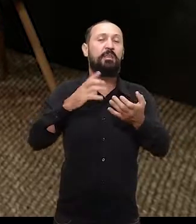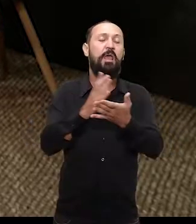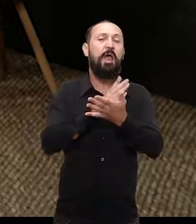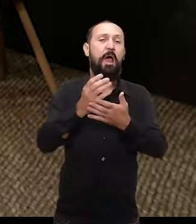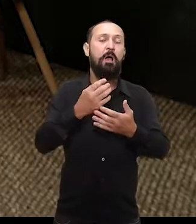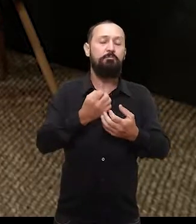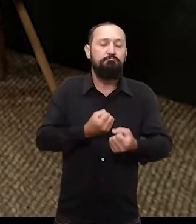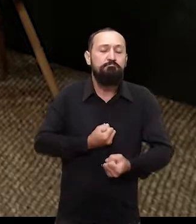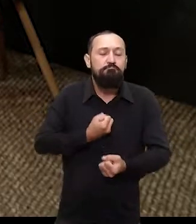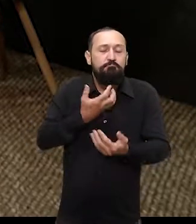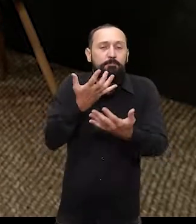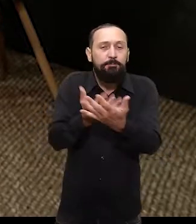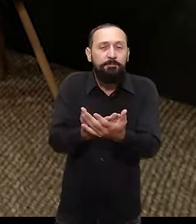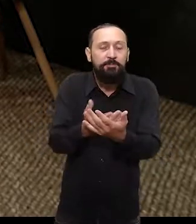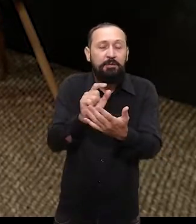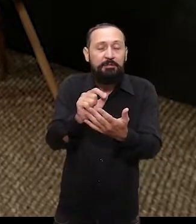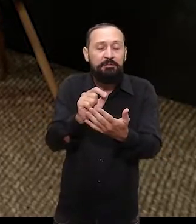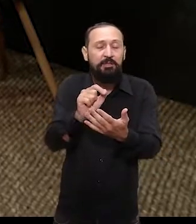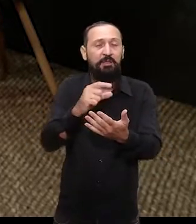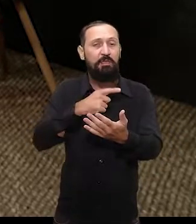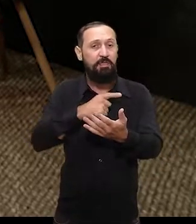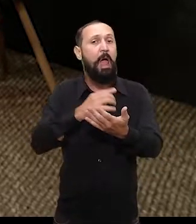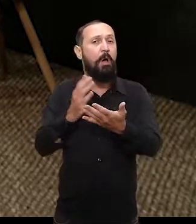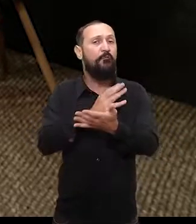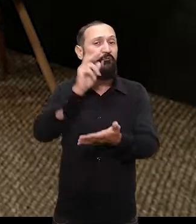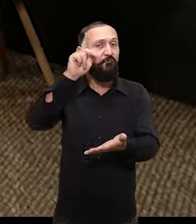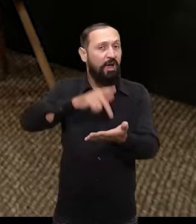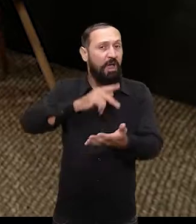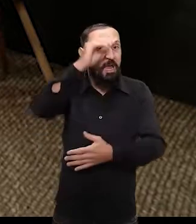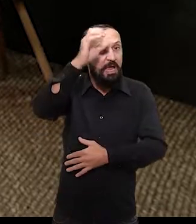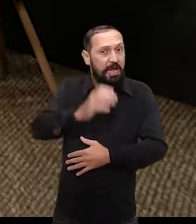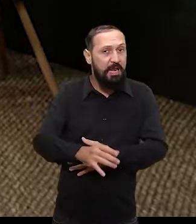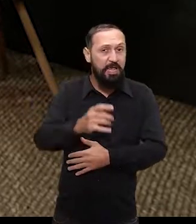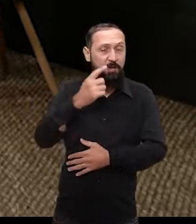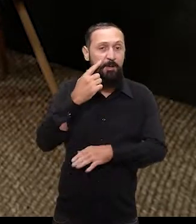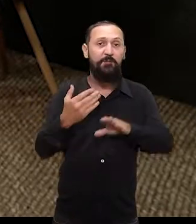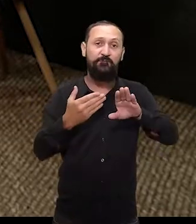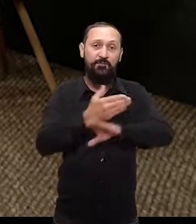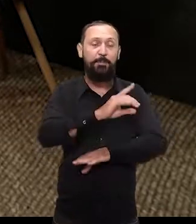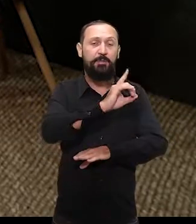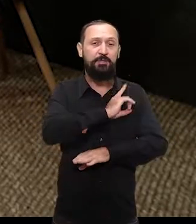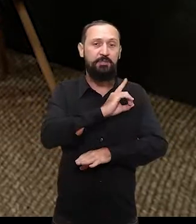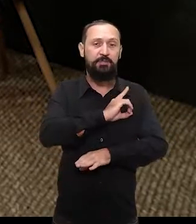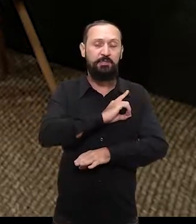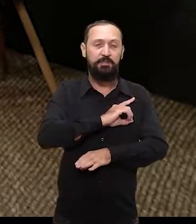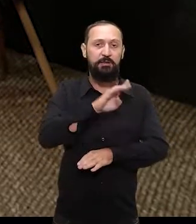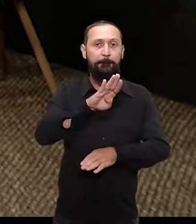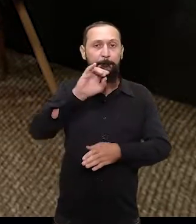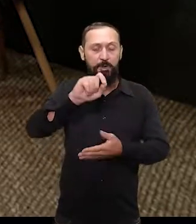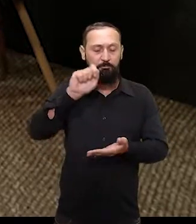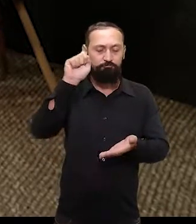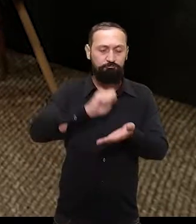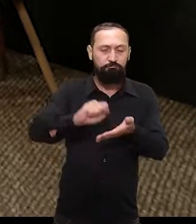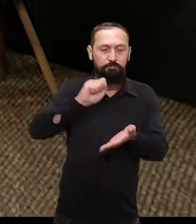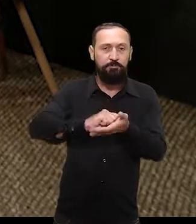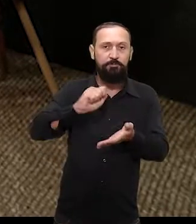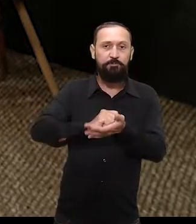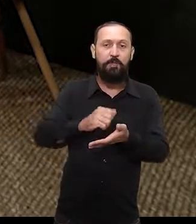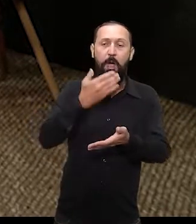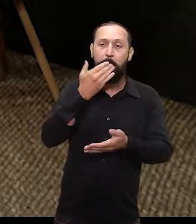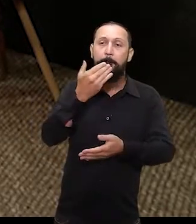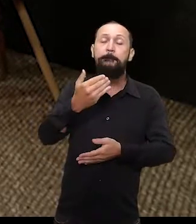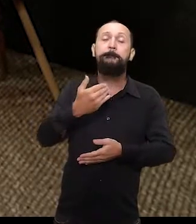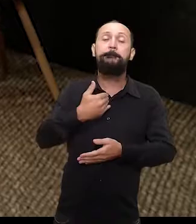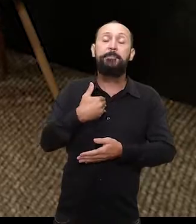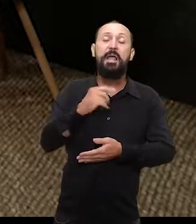algum relato criminoso ela encaminhada para a delegacia onde ela registra ocorrência solicita medida